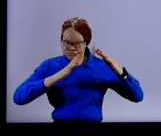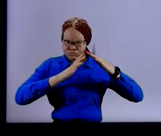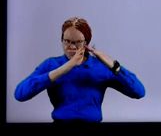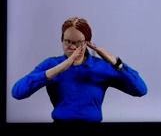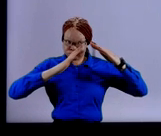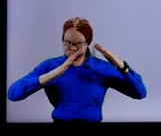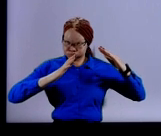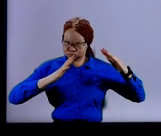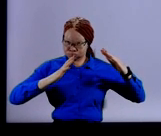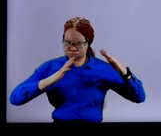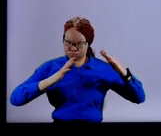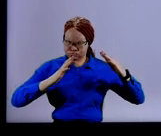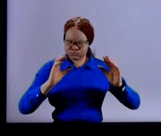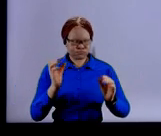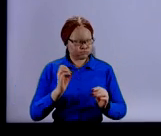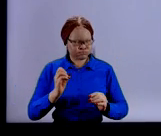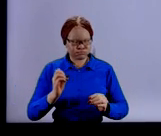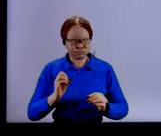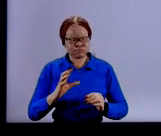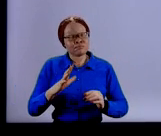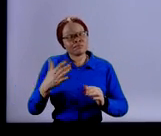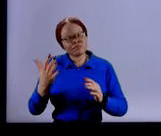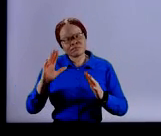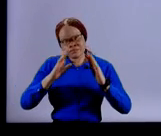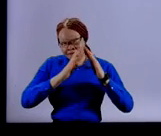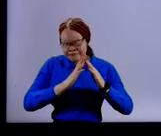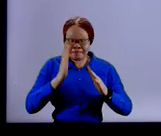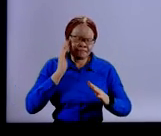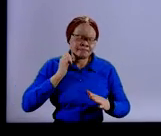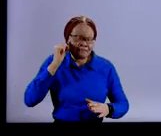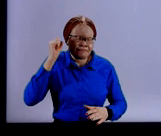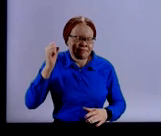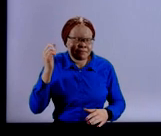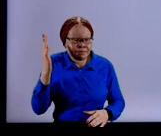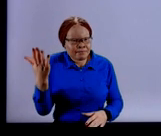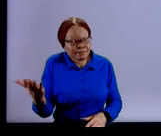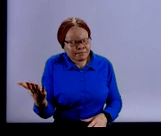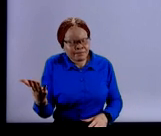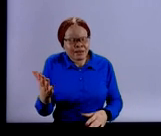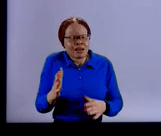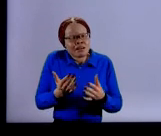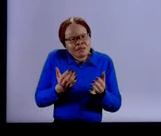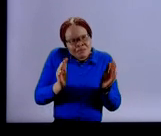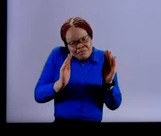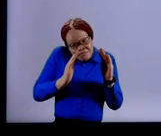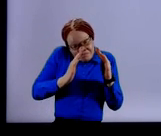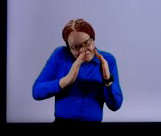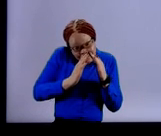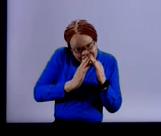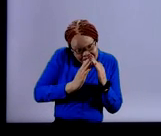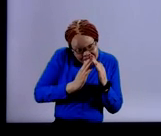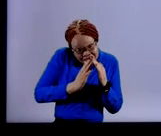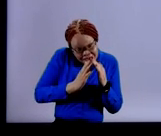a casa dos avós de sayid é pequena Oi e a pergunta número 3